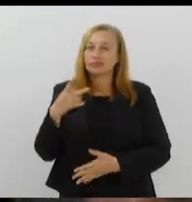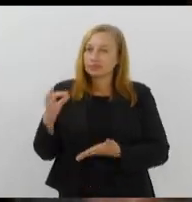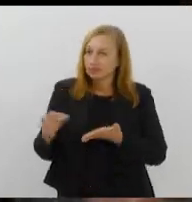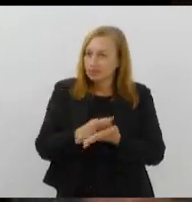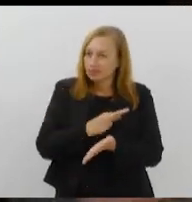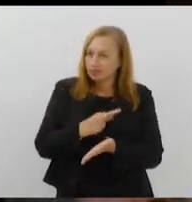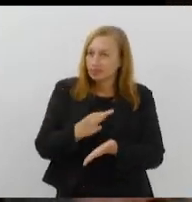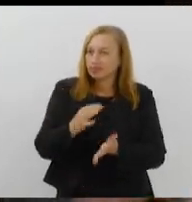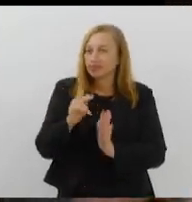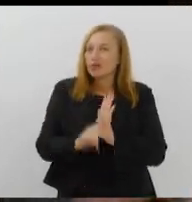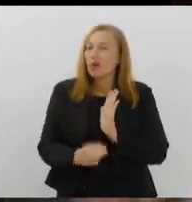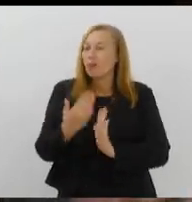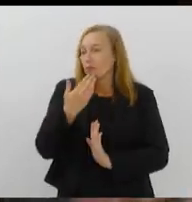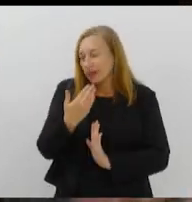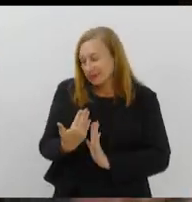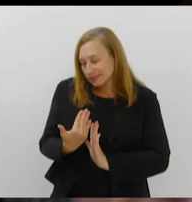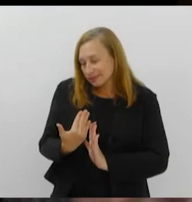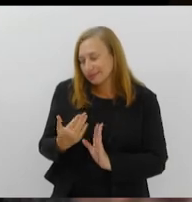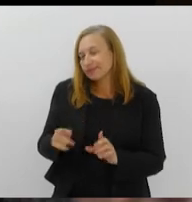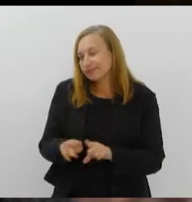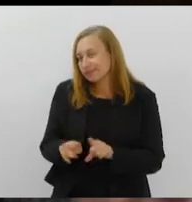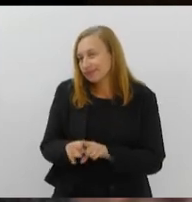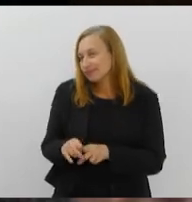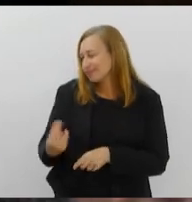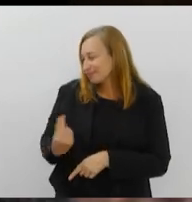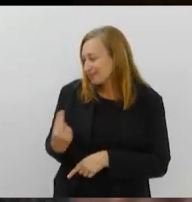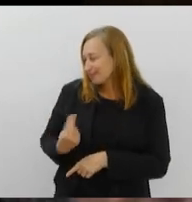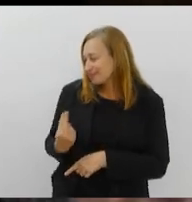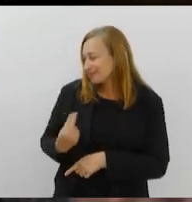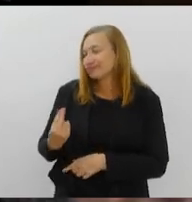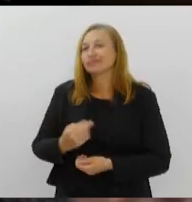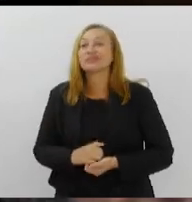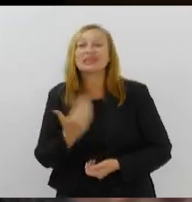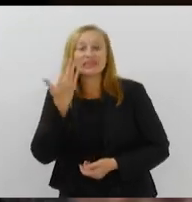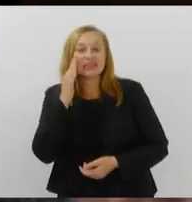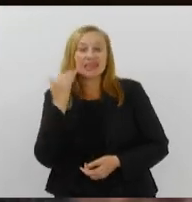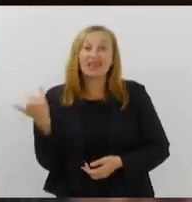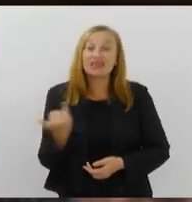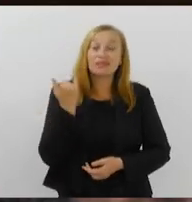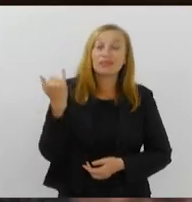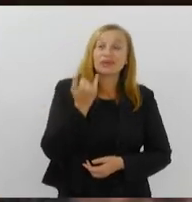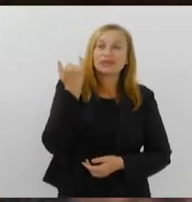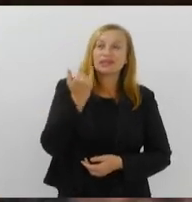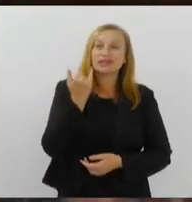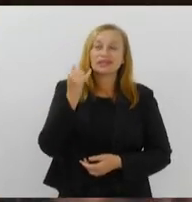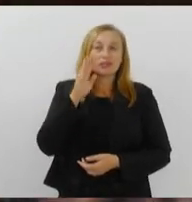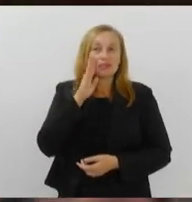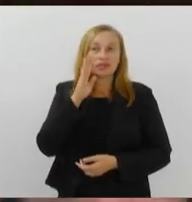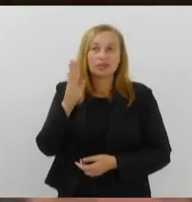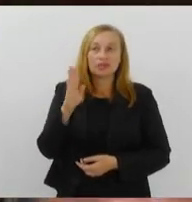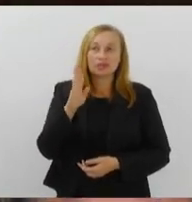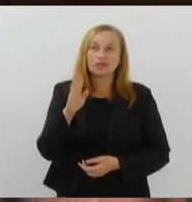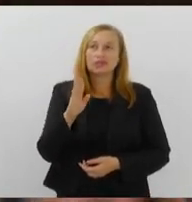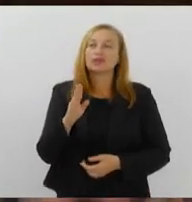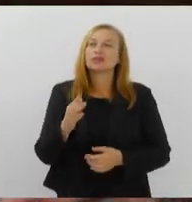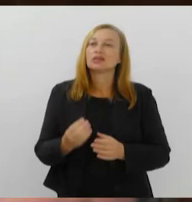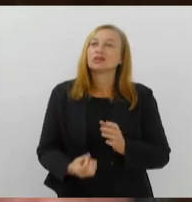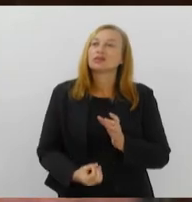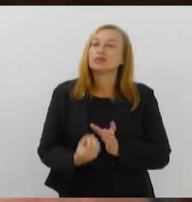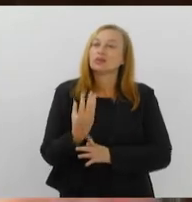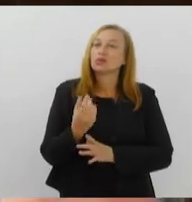adiantando que eu também peço a coautoria desse projeto, por entender a importância, a centralidade das produtoras,